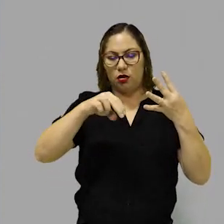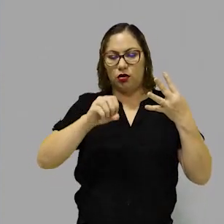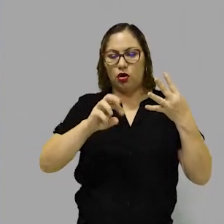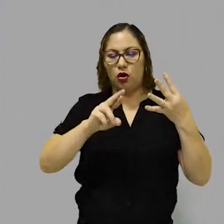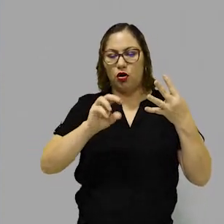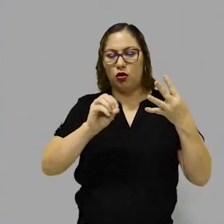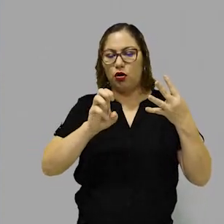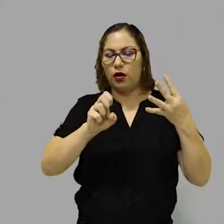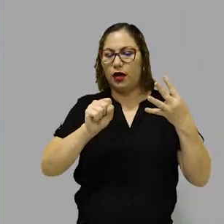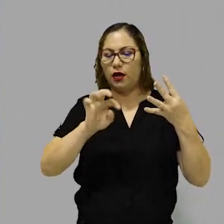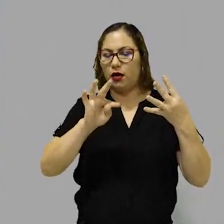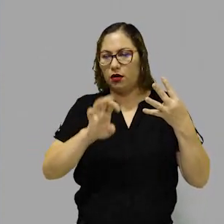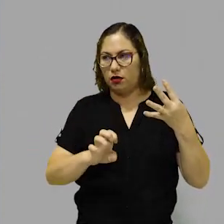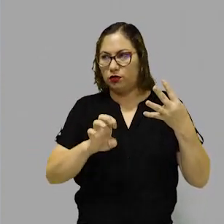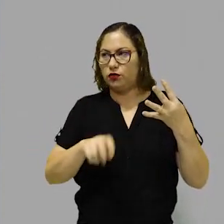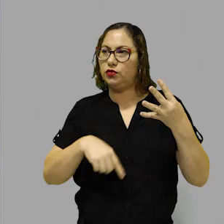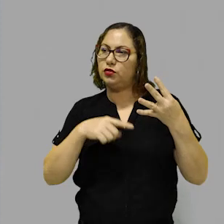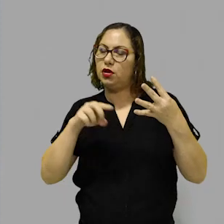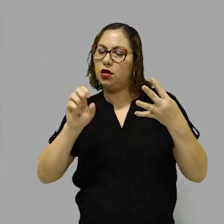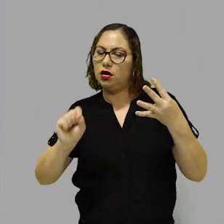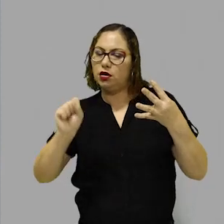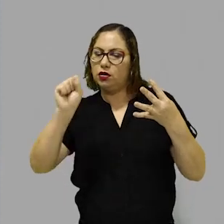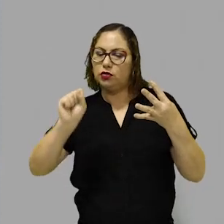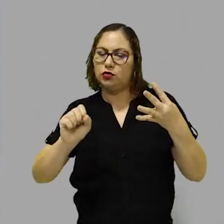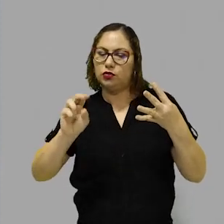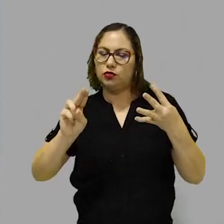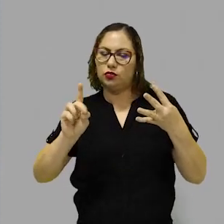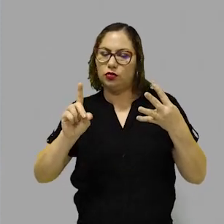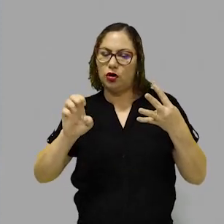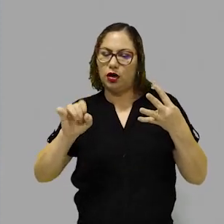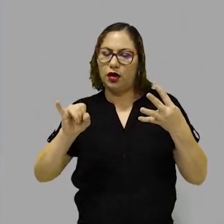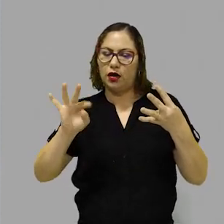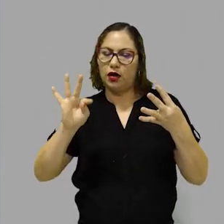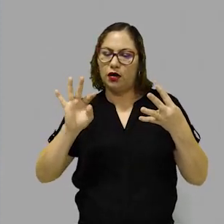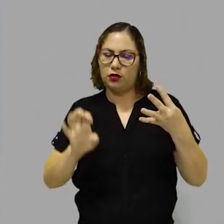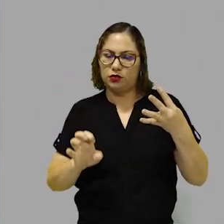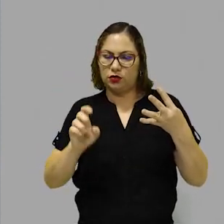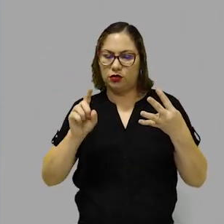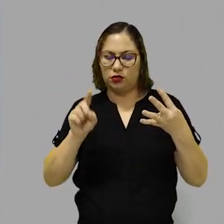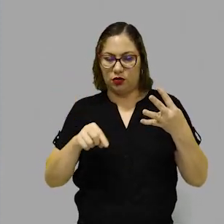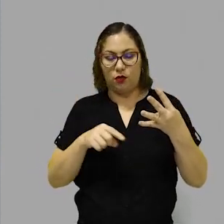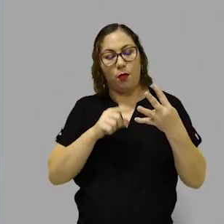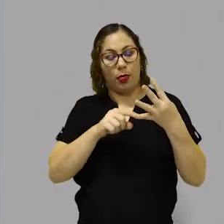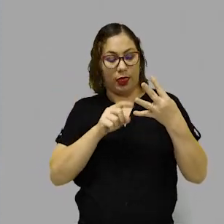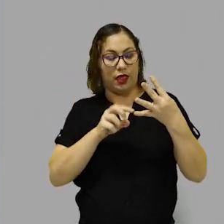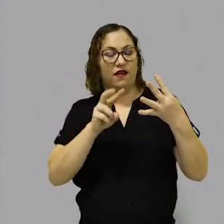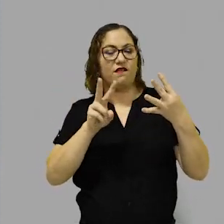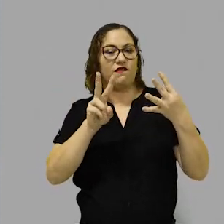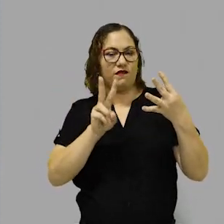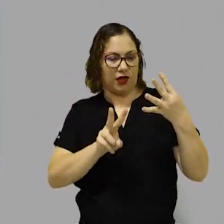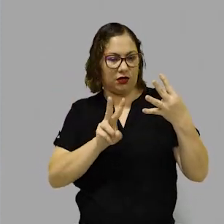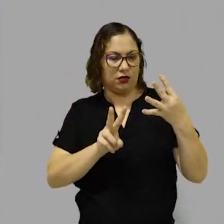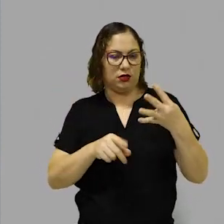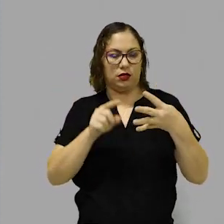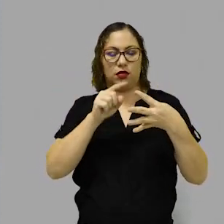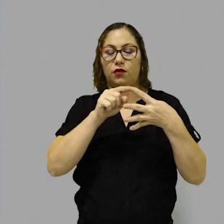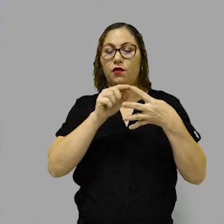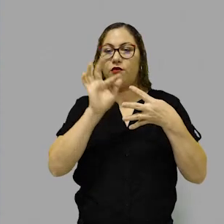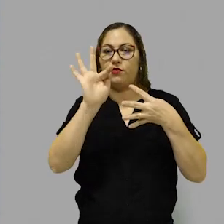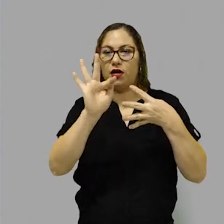pontos colaterais. Essa afirmação é verdadeira. Então, nós temos